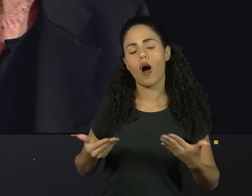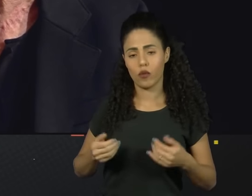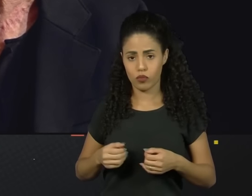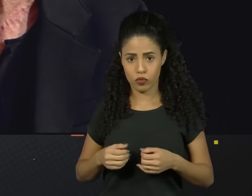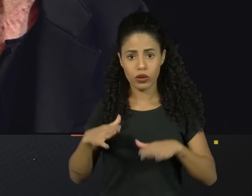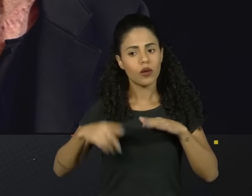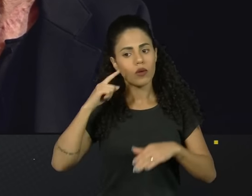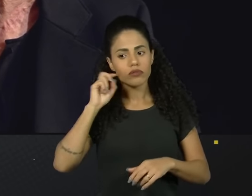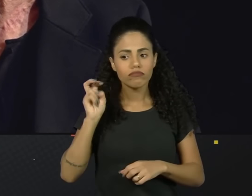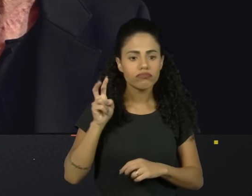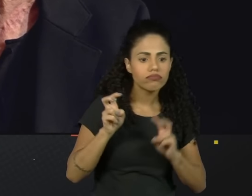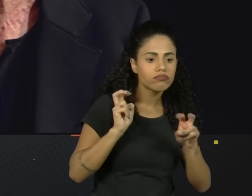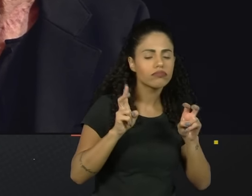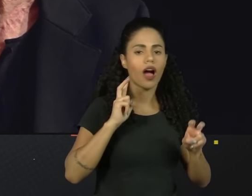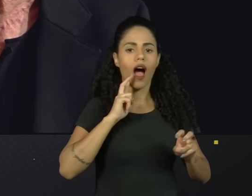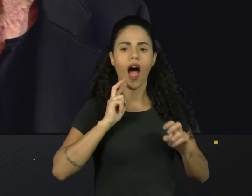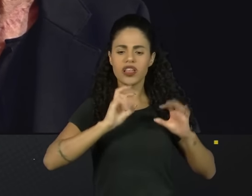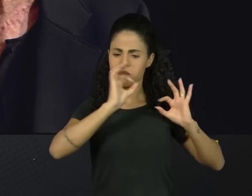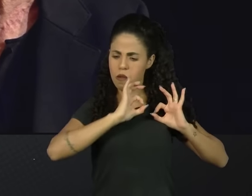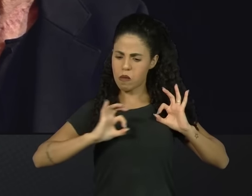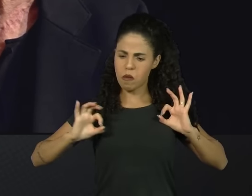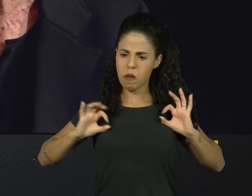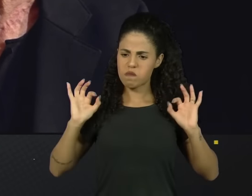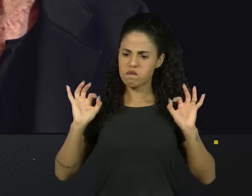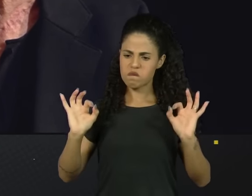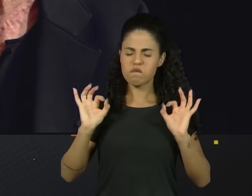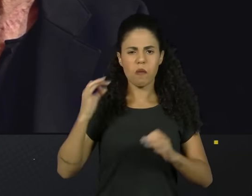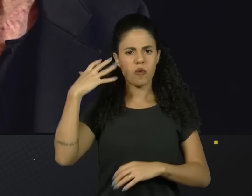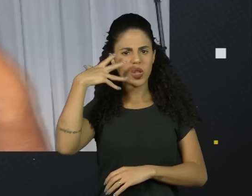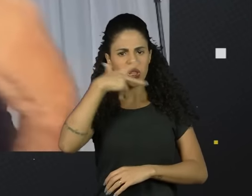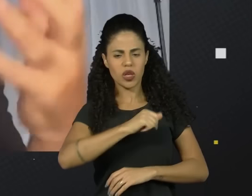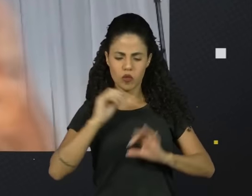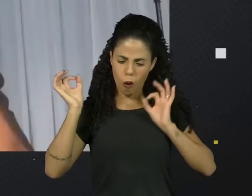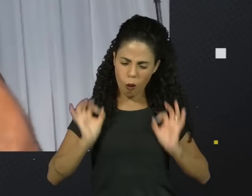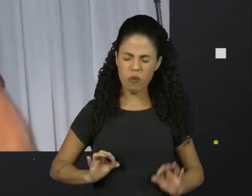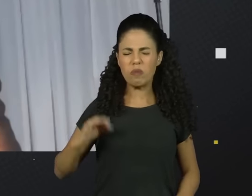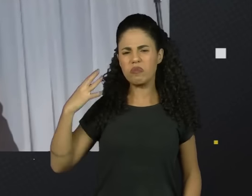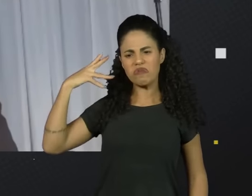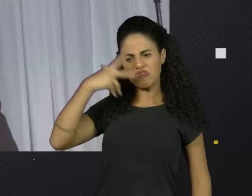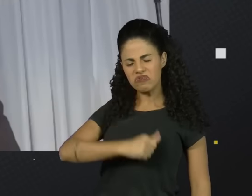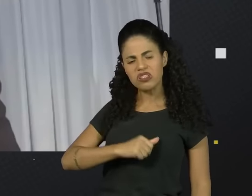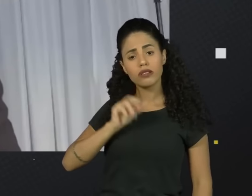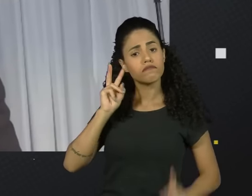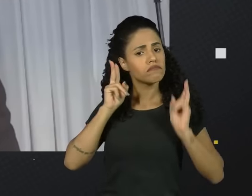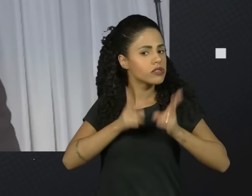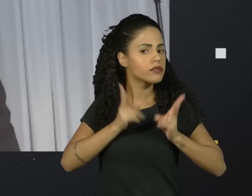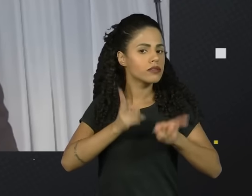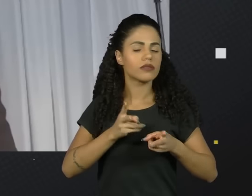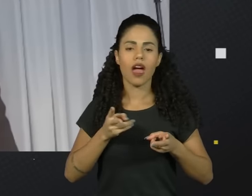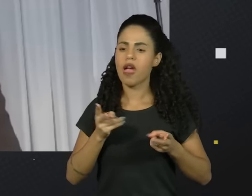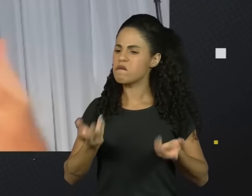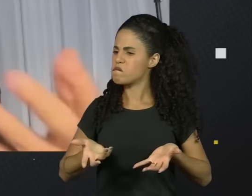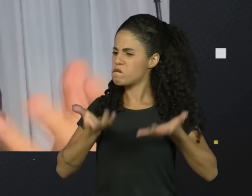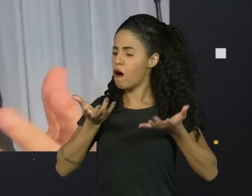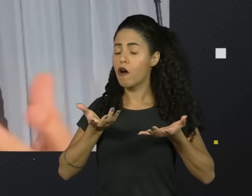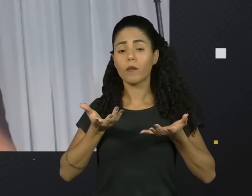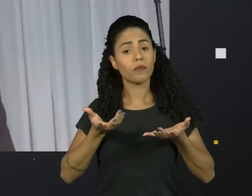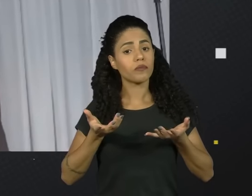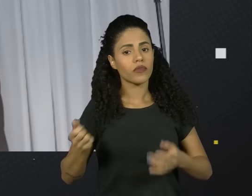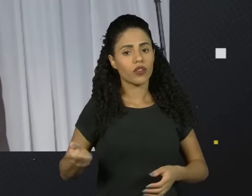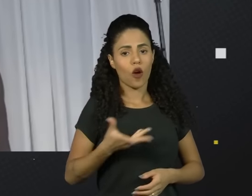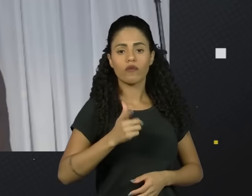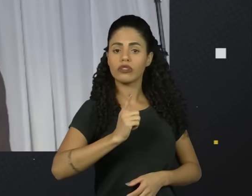mais incríveis, as joias mais interessantes, tudo de mais exuberante e novo